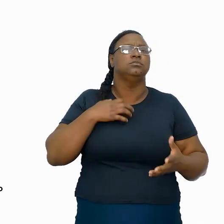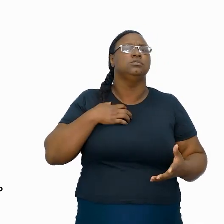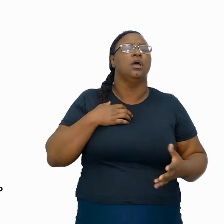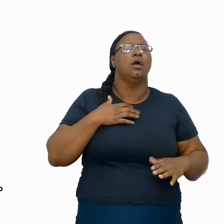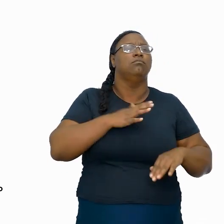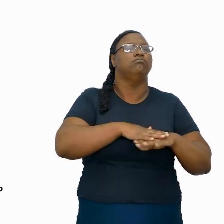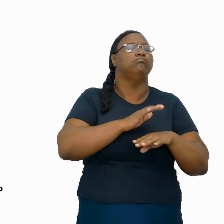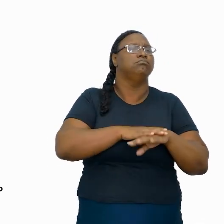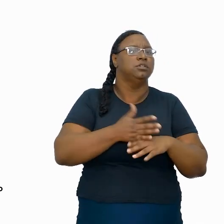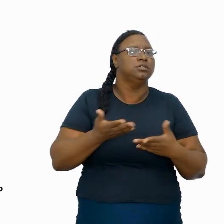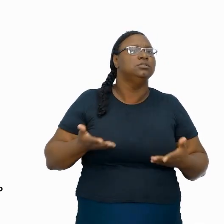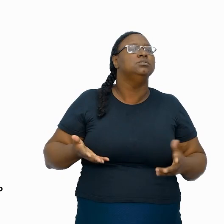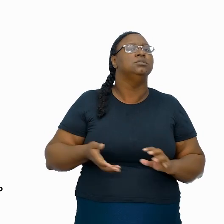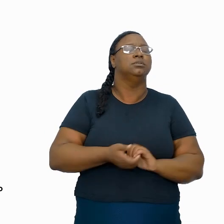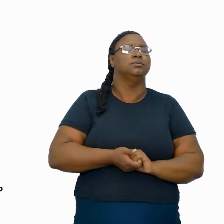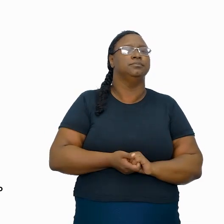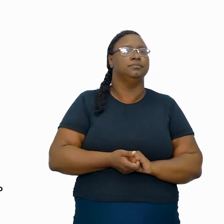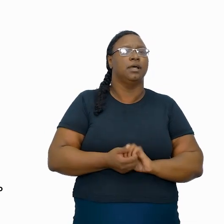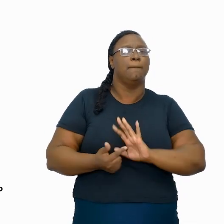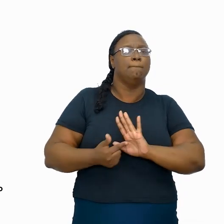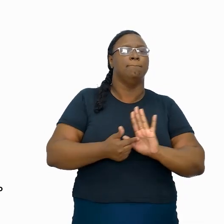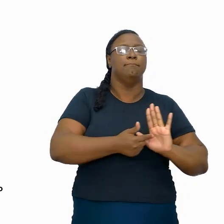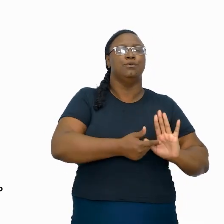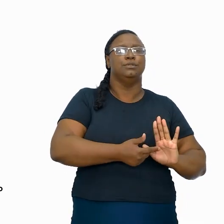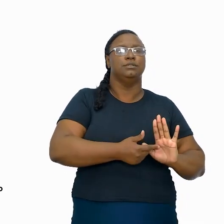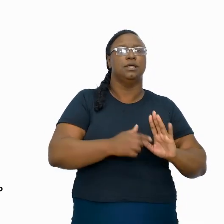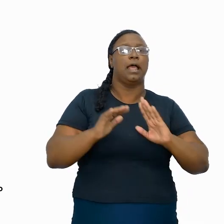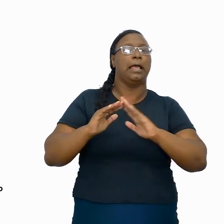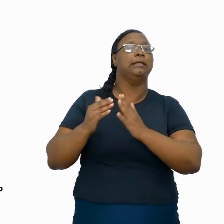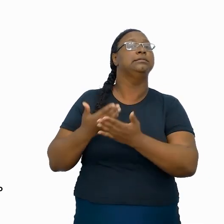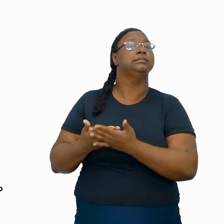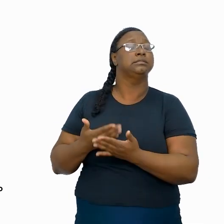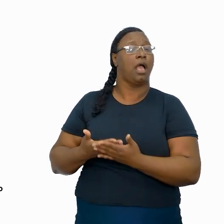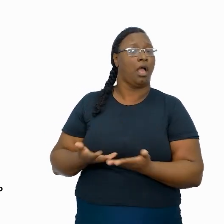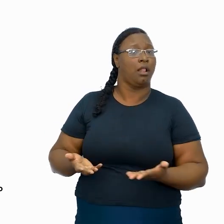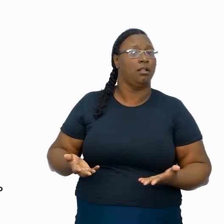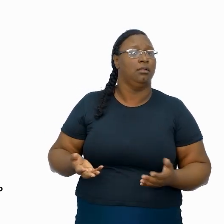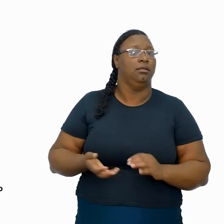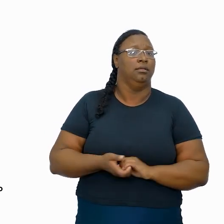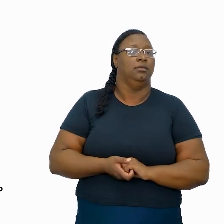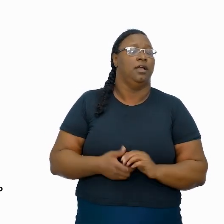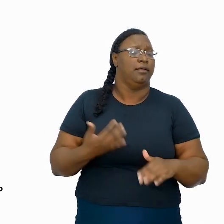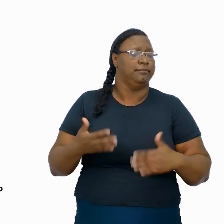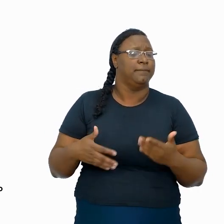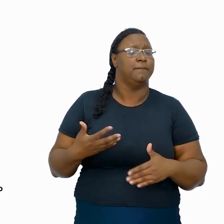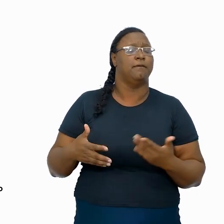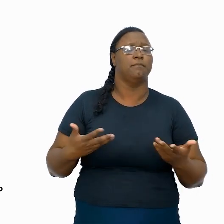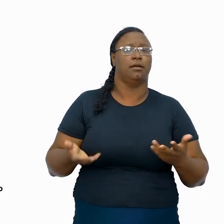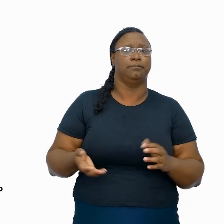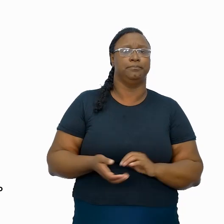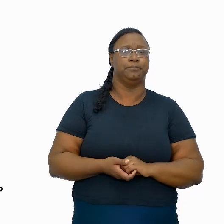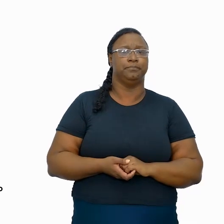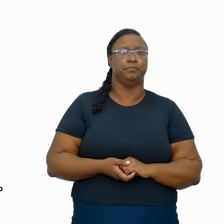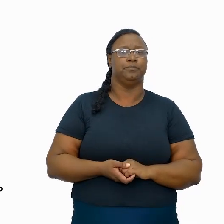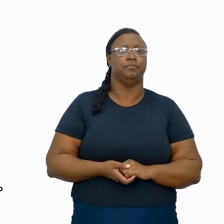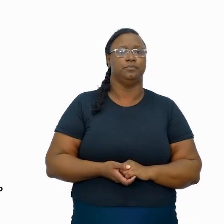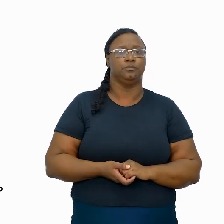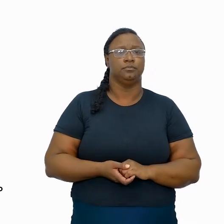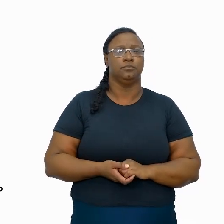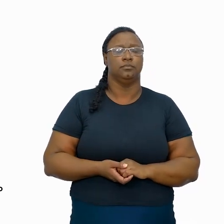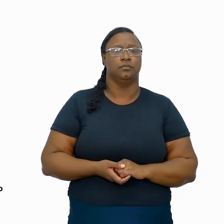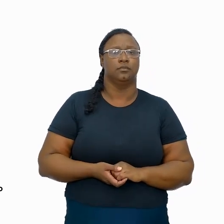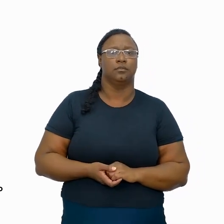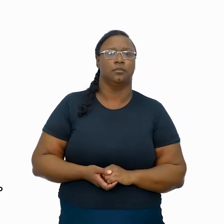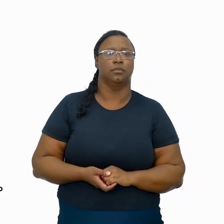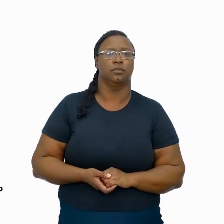de produção ali para expor isso na sala de aula e tudo mais, né? Então,